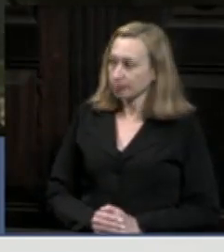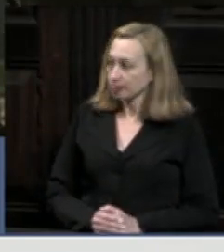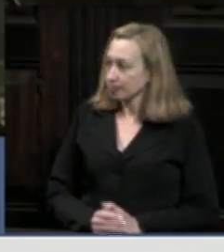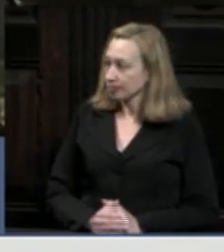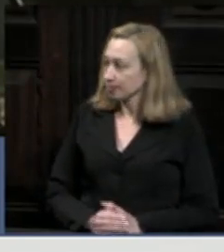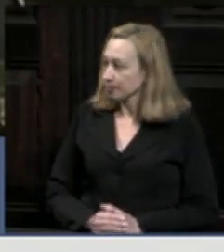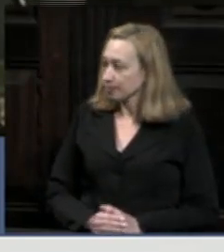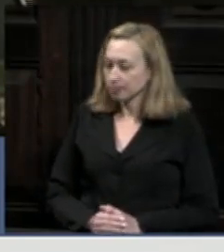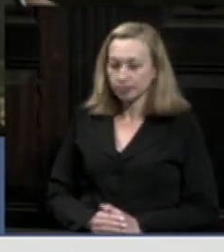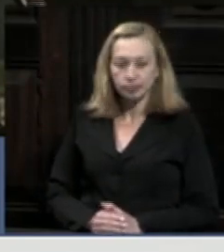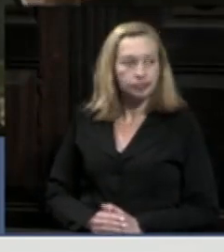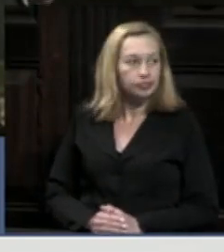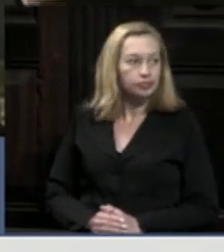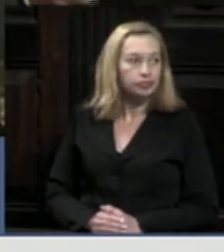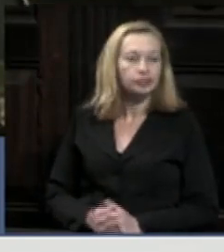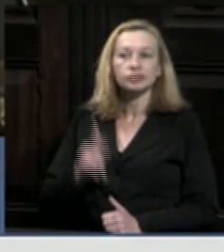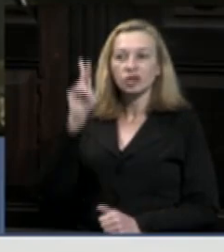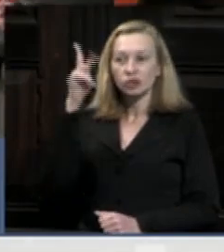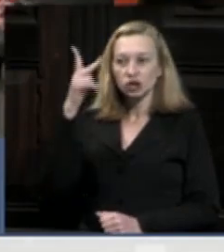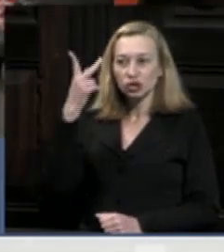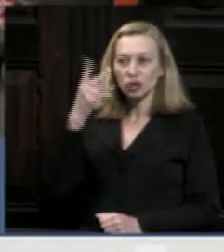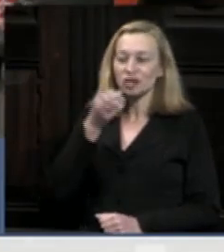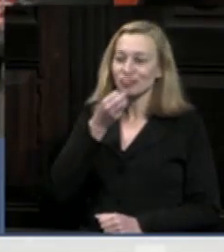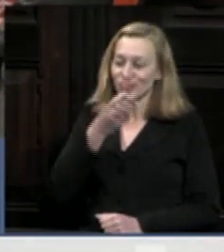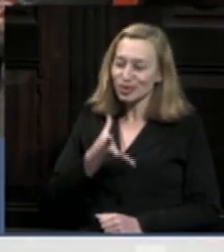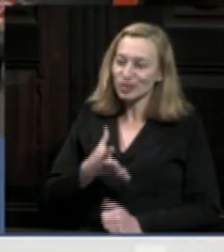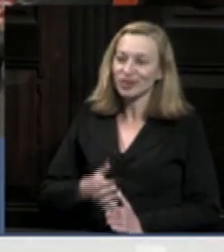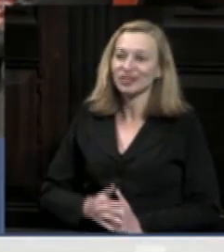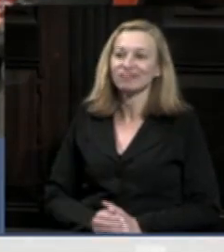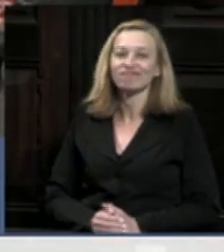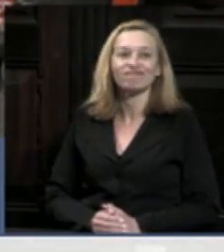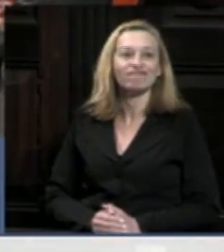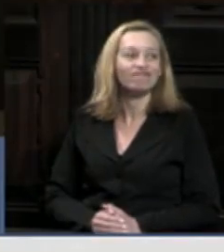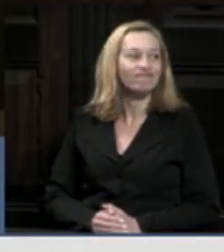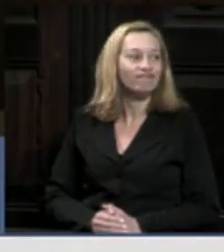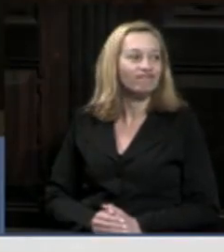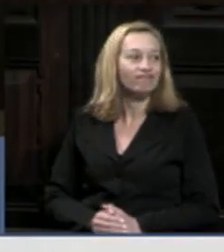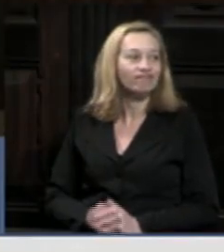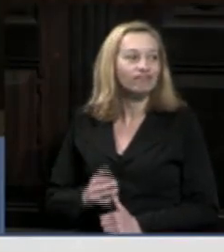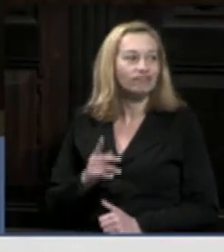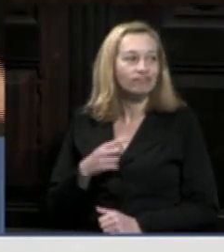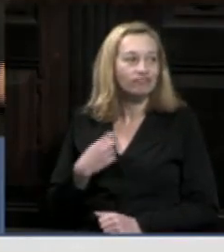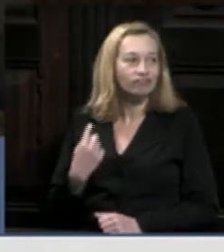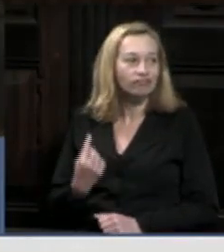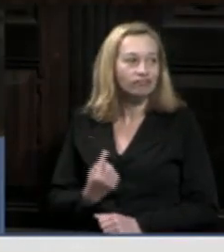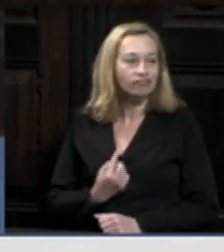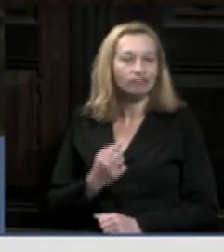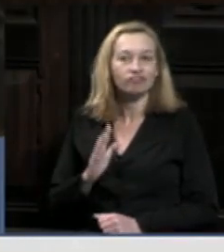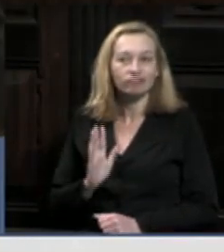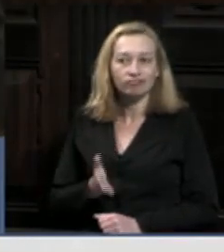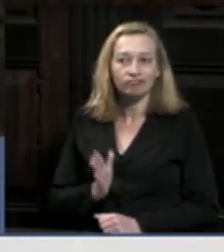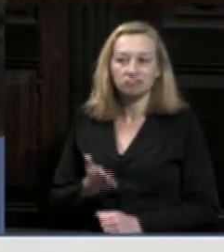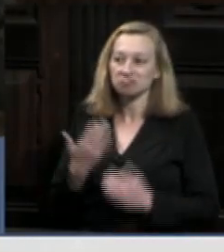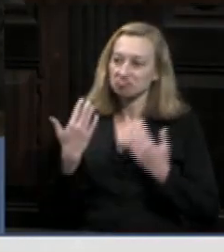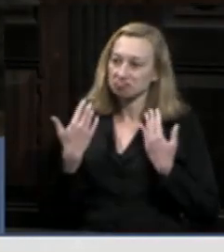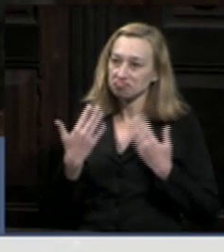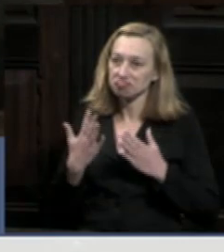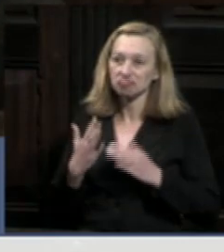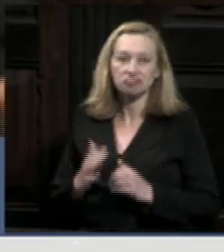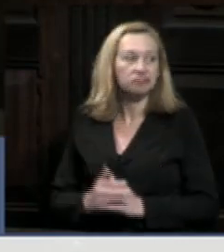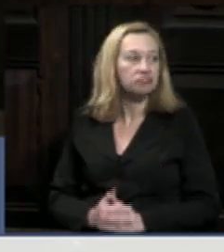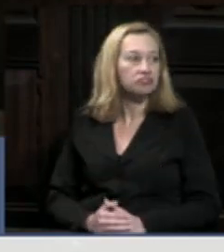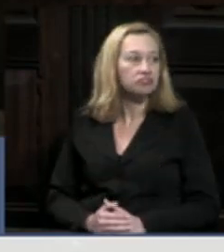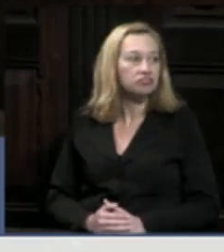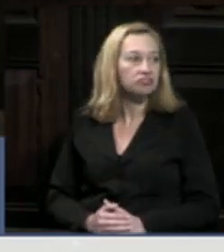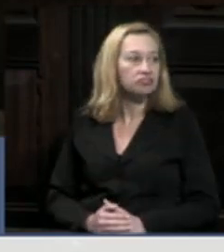a uma história muito bacana do nosso já saudoso pelo que ó que num dos